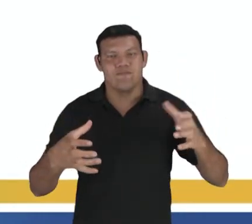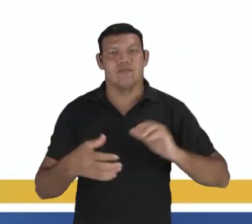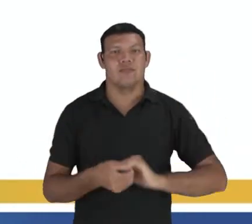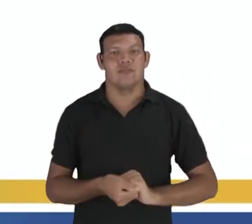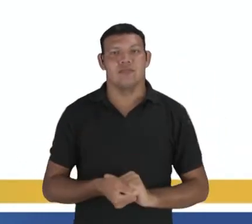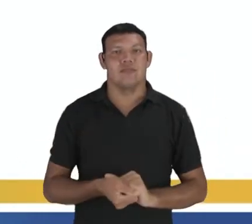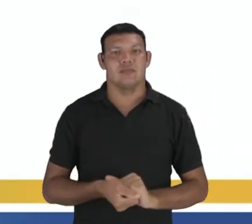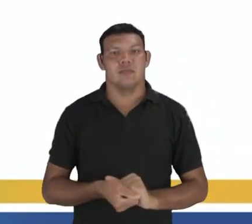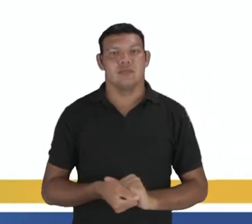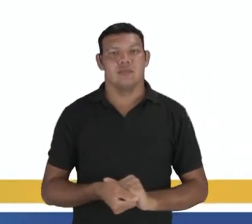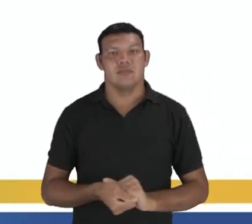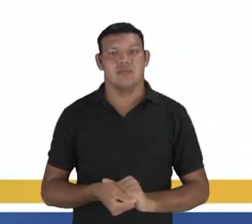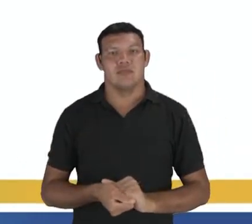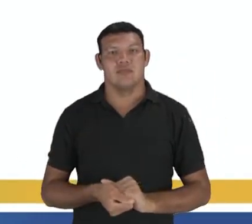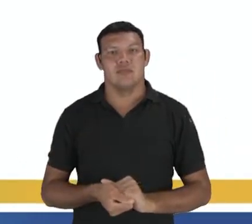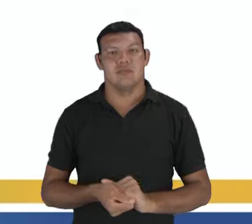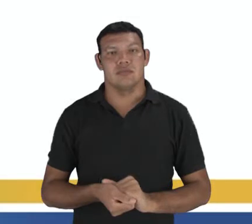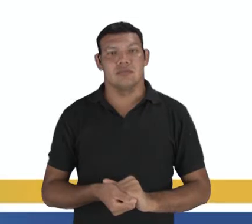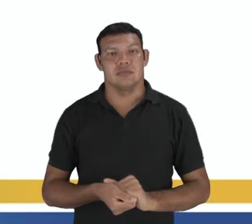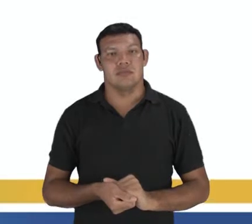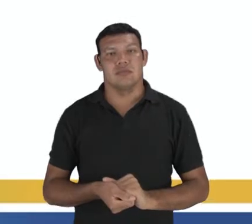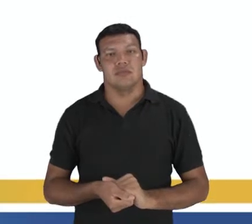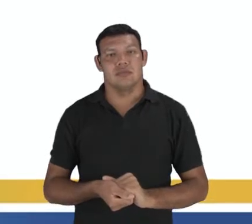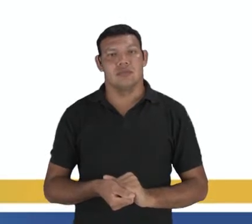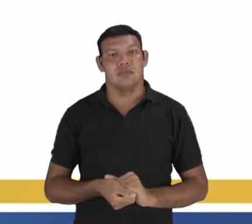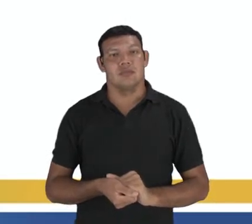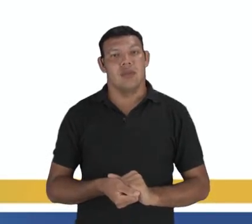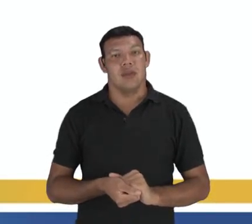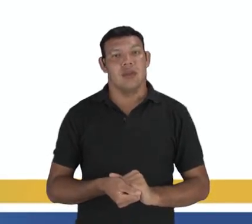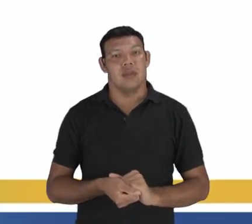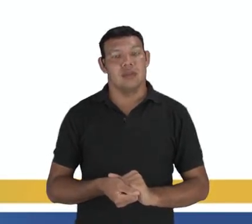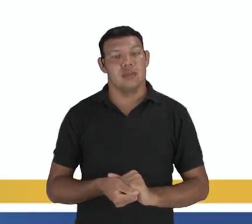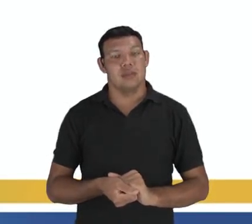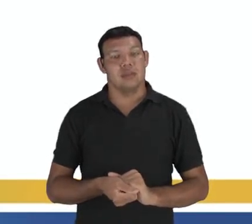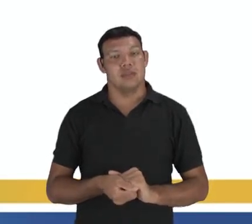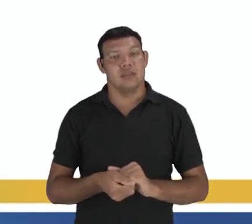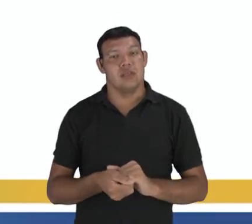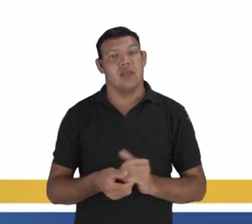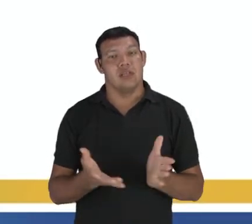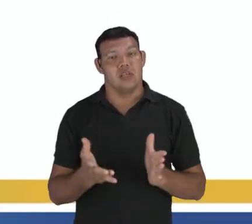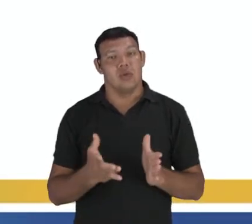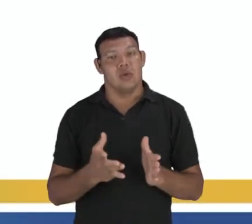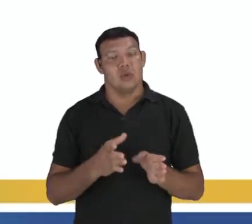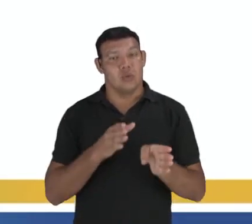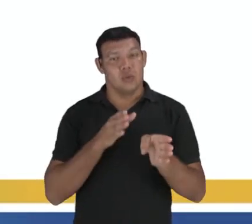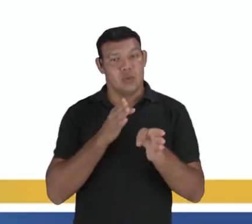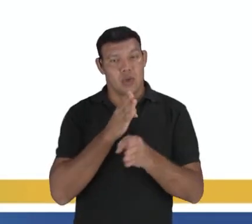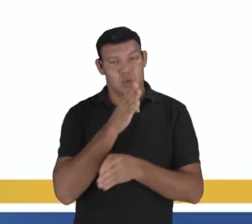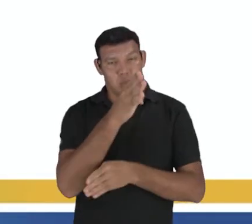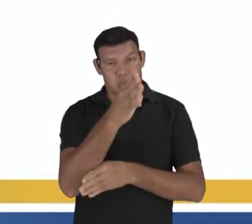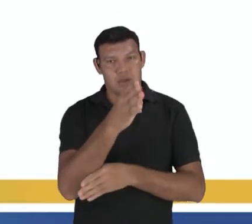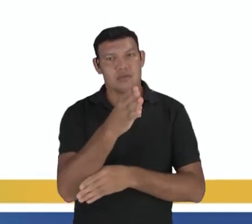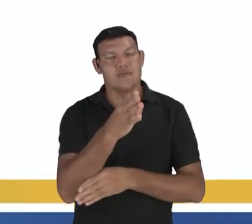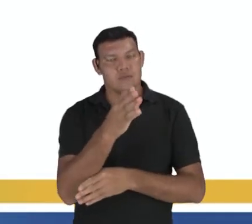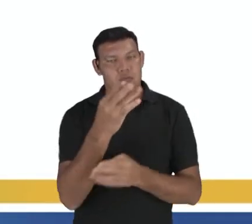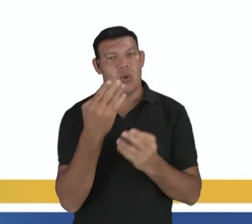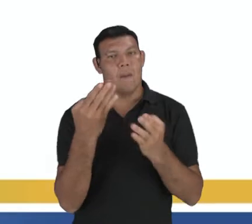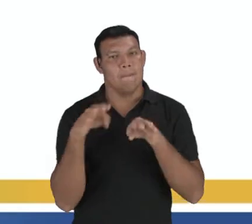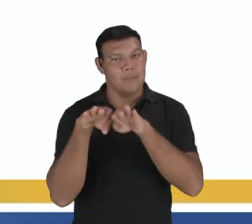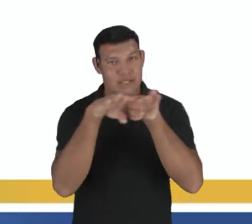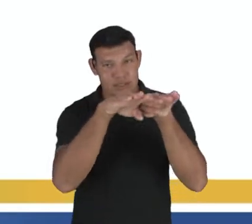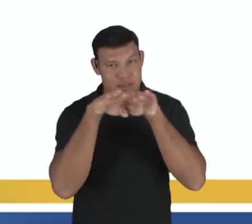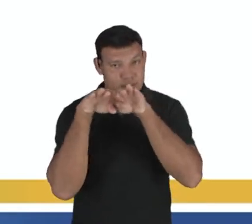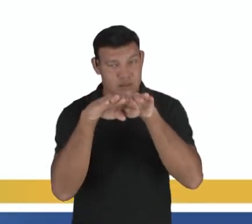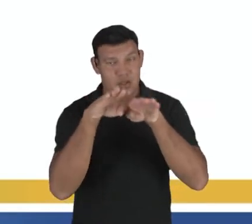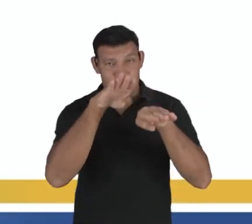estarão indo para o mesmo sentido. Já na grandeza inversamente proporcional, você